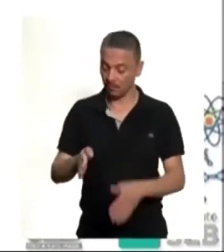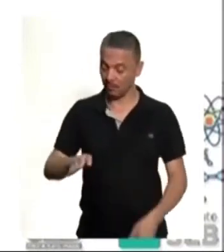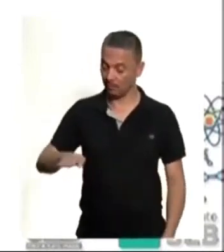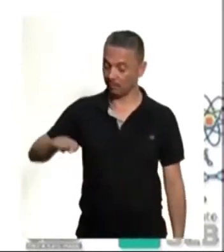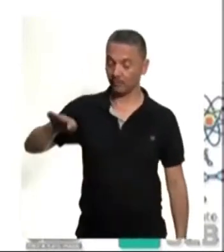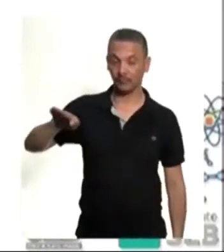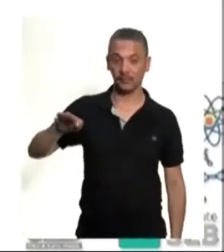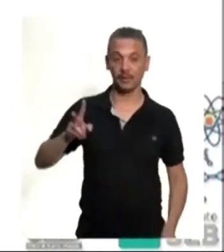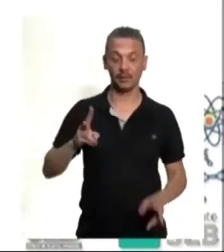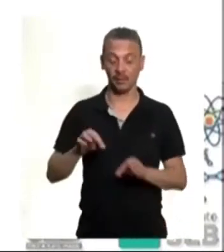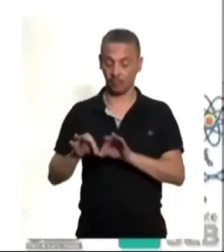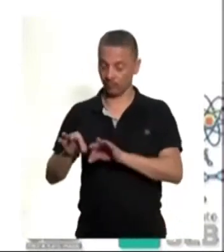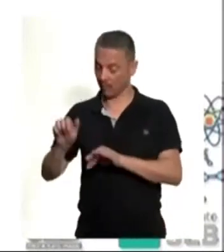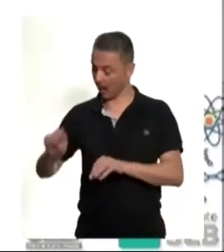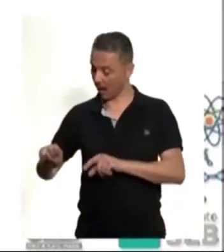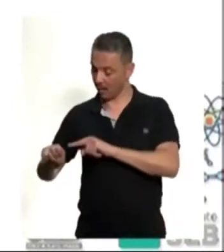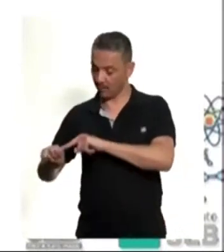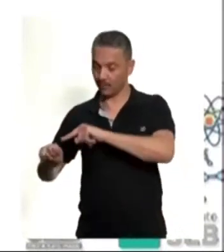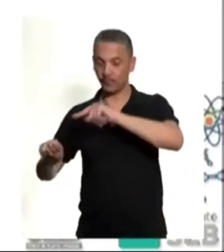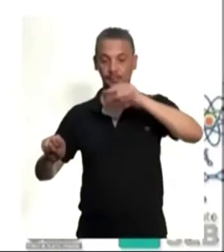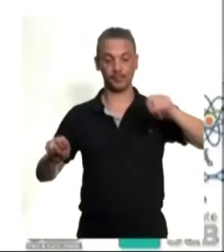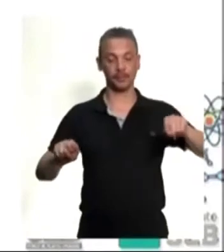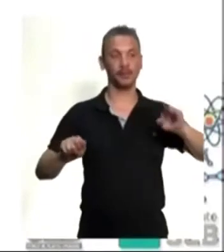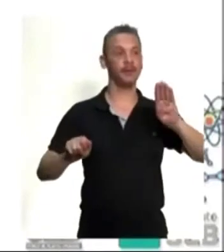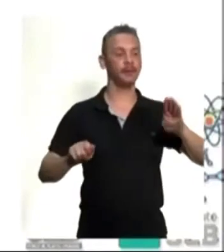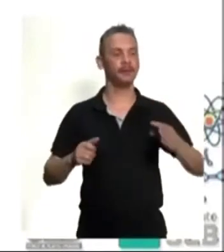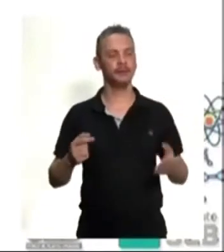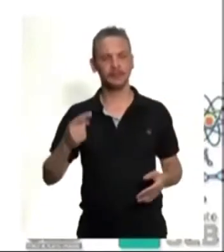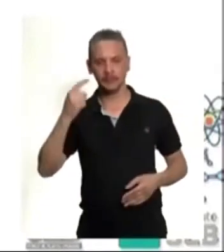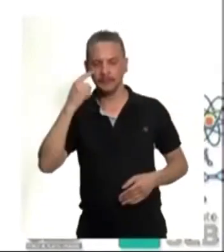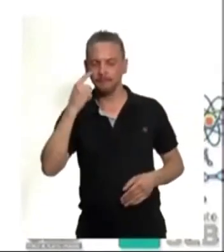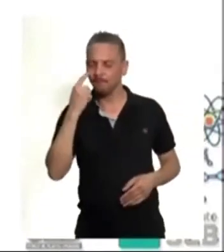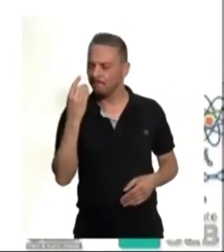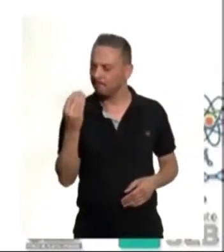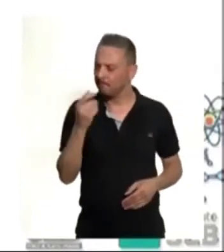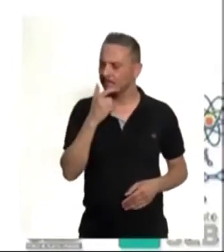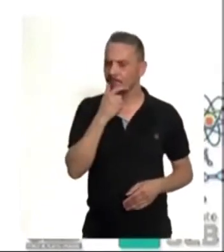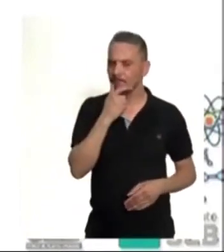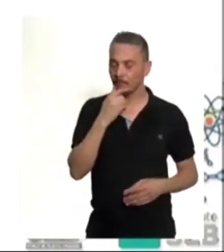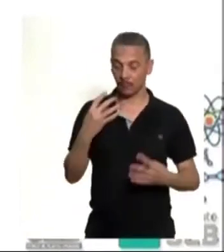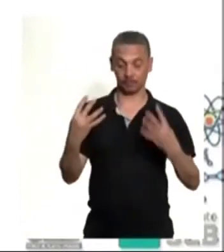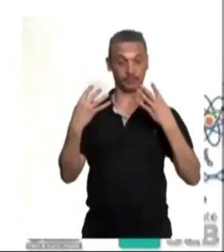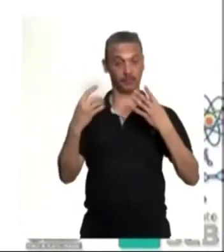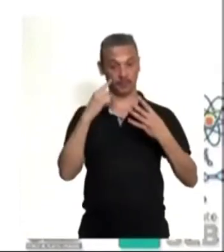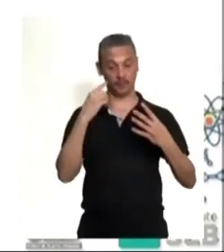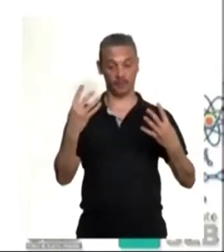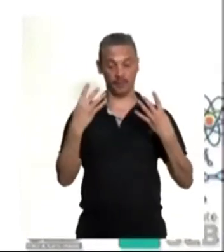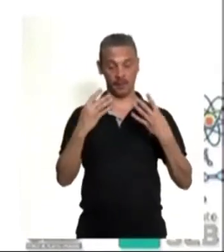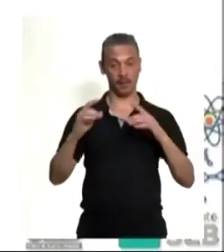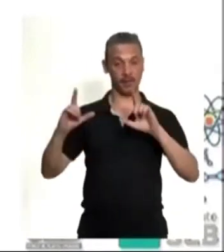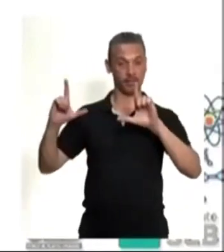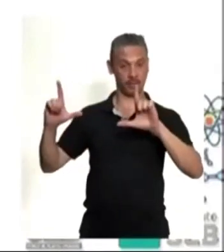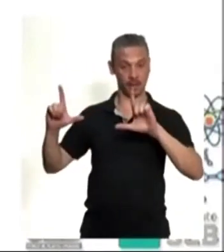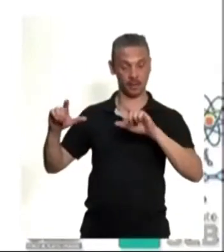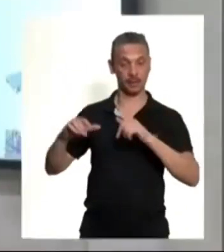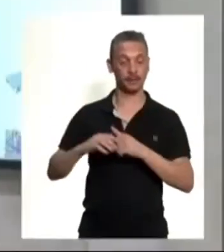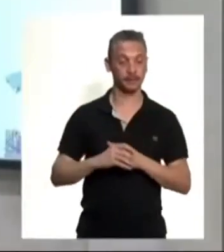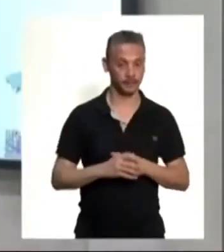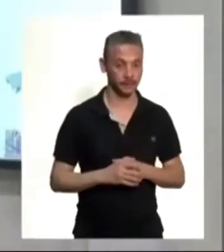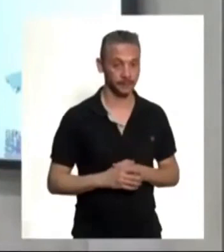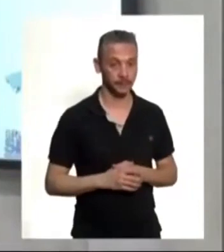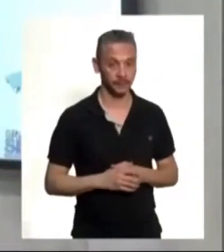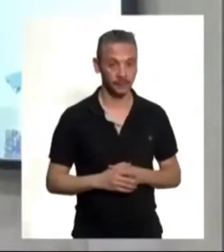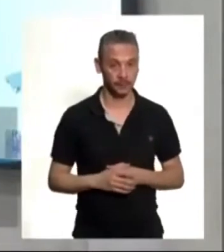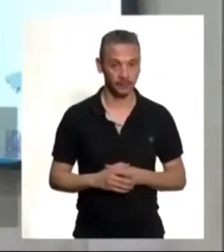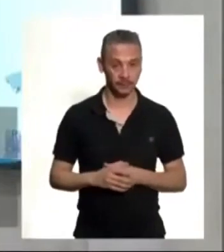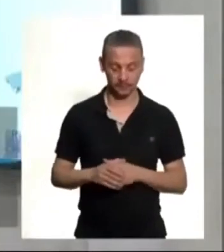do ponto A até o ponto B. Eu vou perguntar, olha para mim aqui. Olha para mim e olha para a tela. Esse caminho aí é o